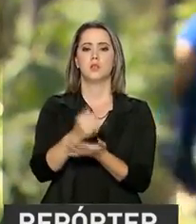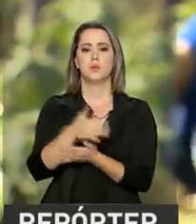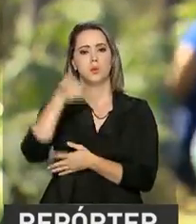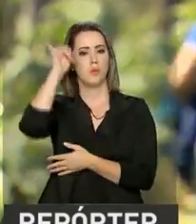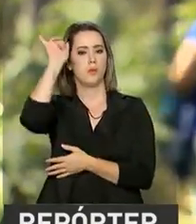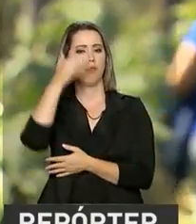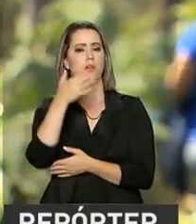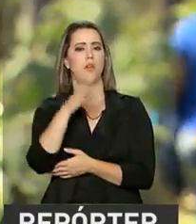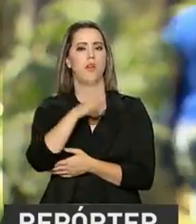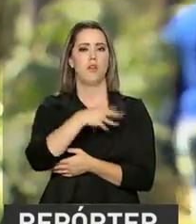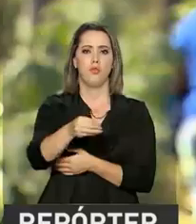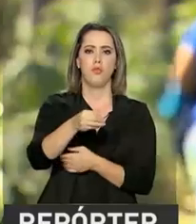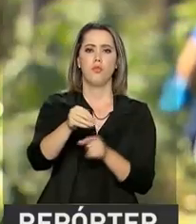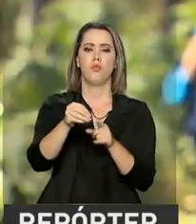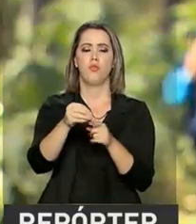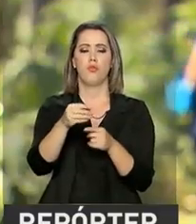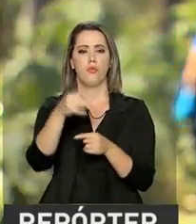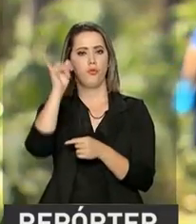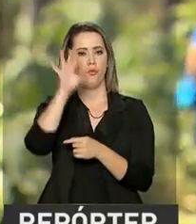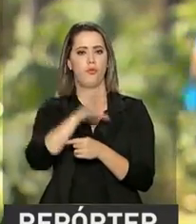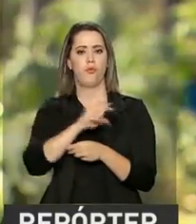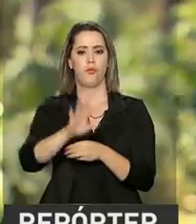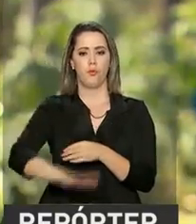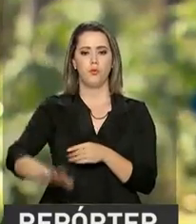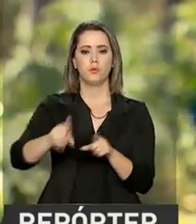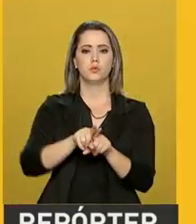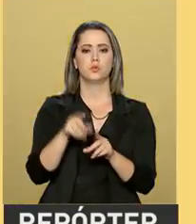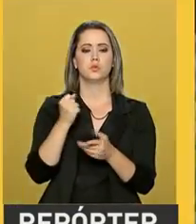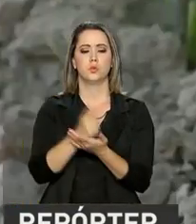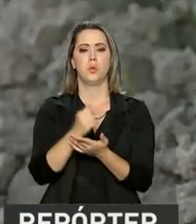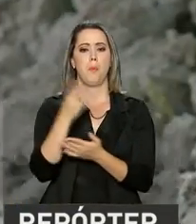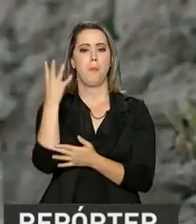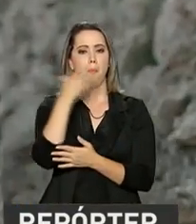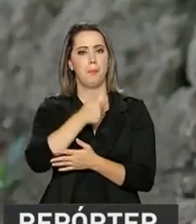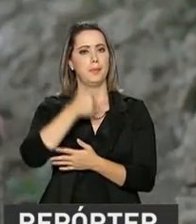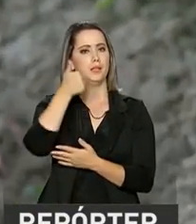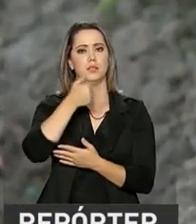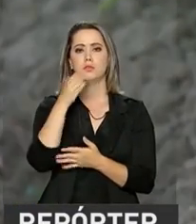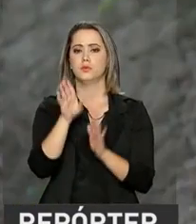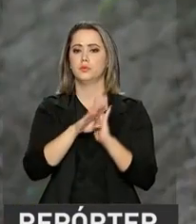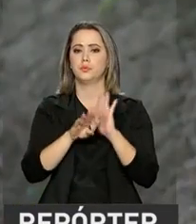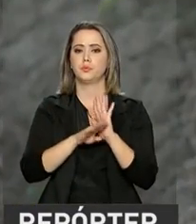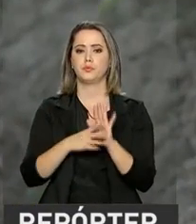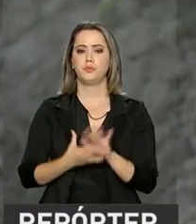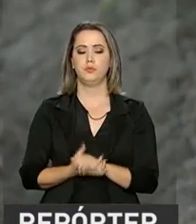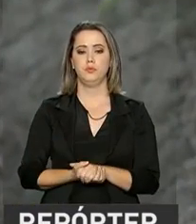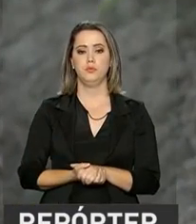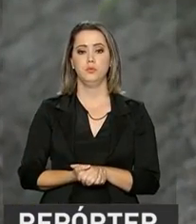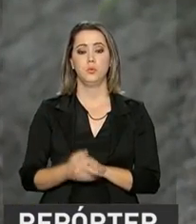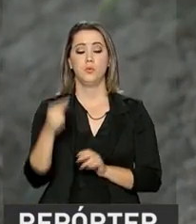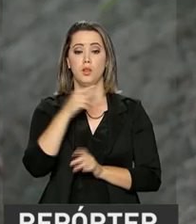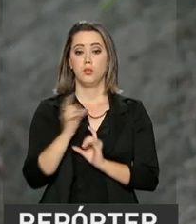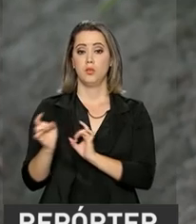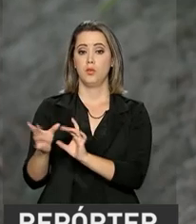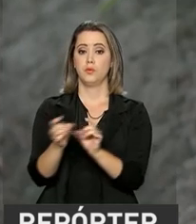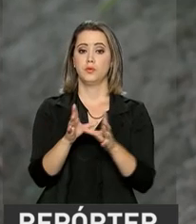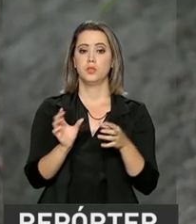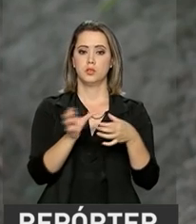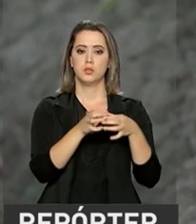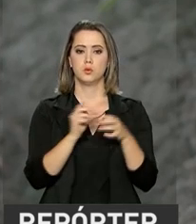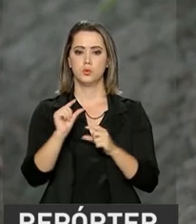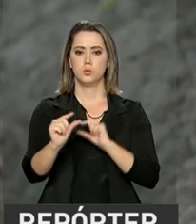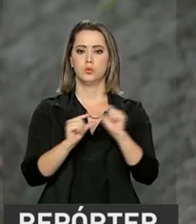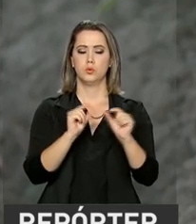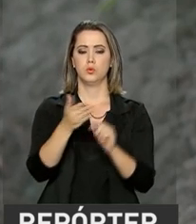mais Entendeu as coisas que a gente precisa para dentro de casa é um programa sensacional E é exatamente para garantir a venda desses pequenos produtores que o